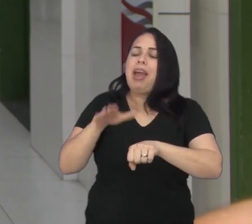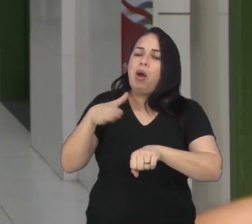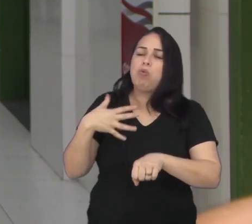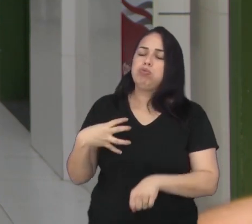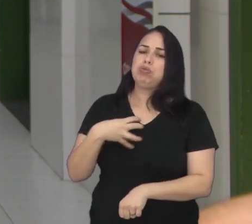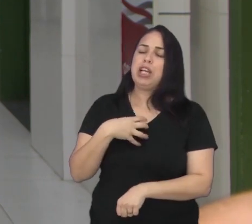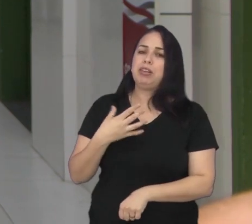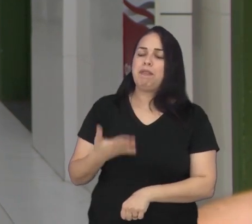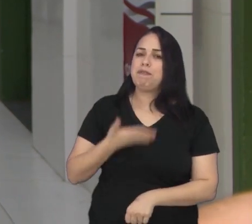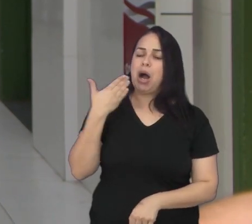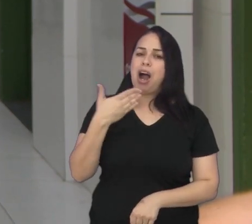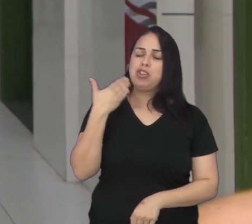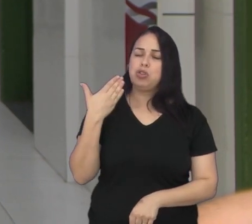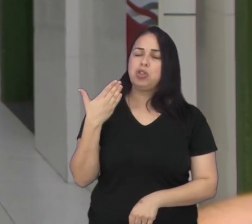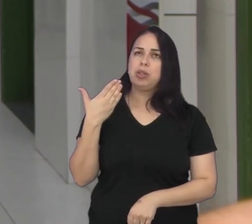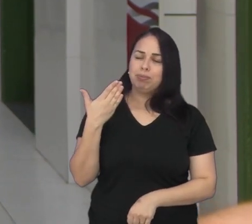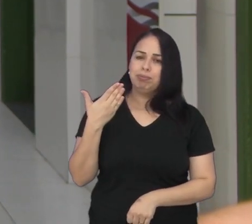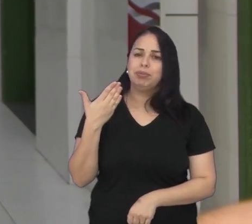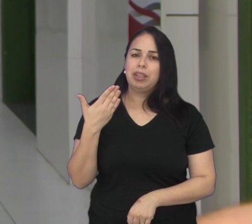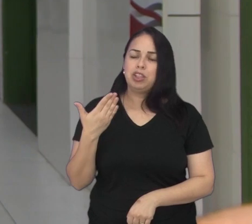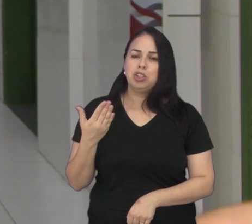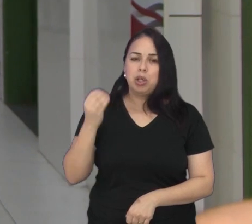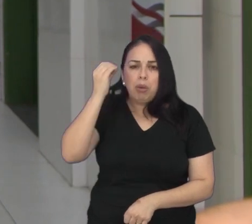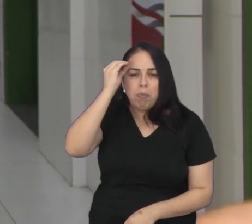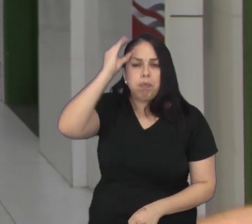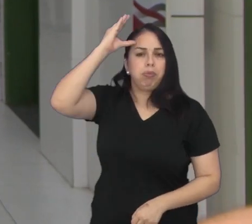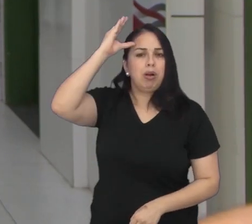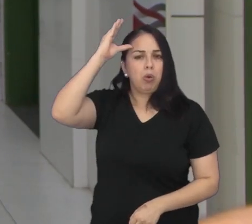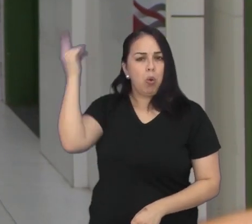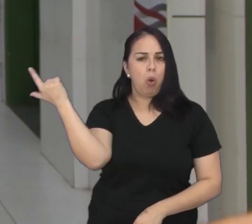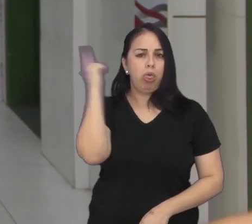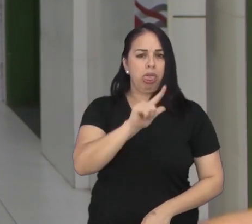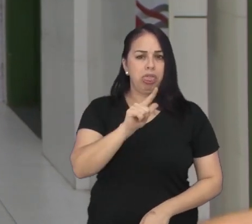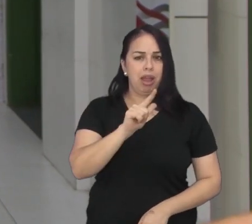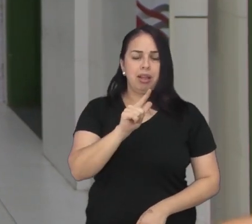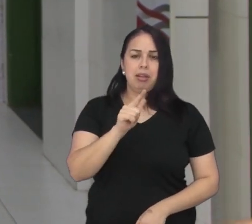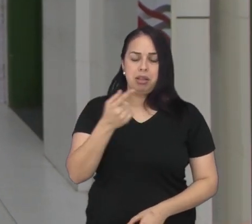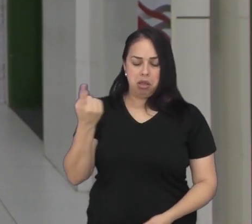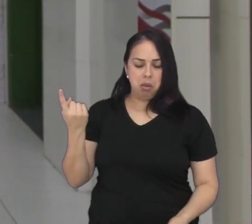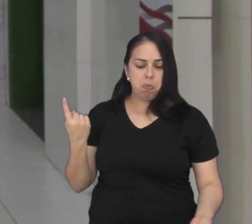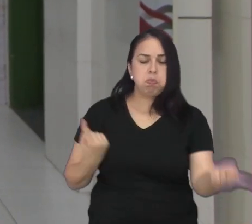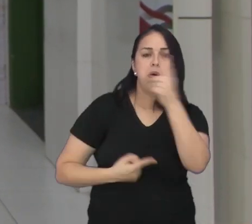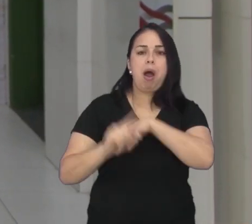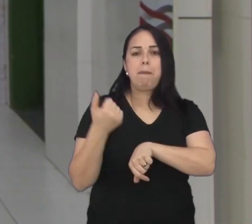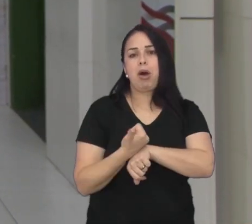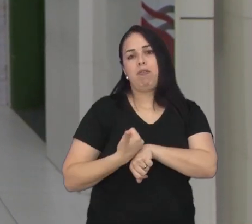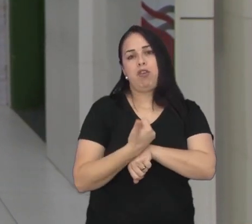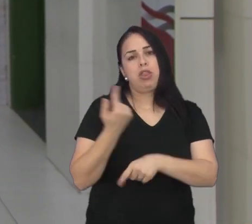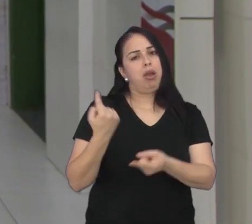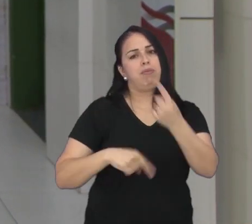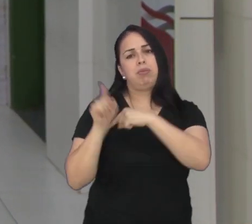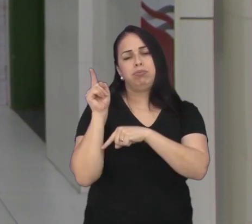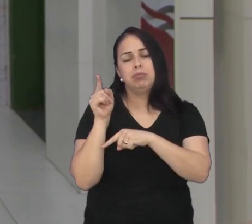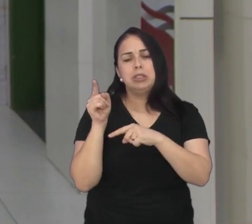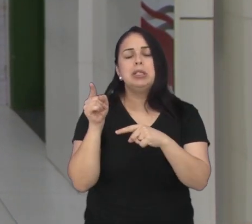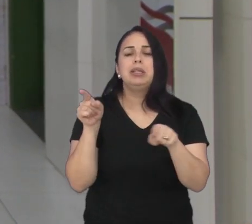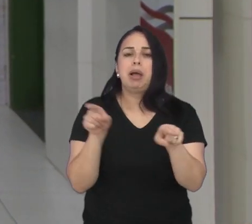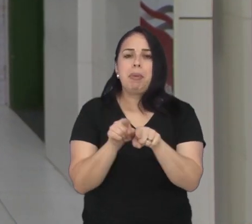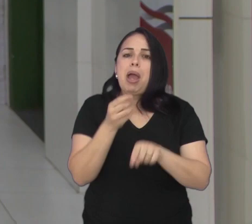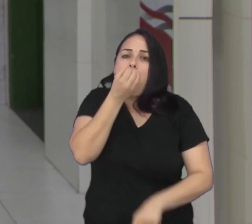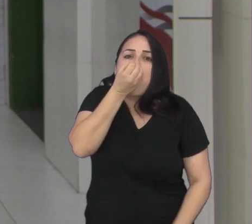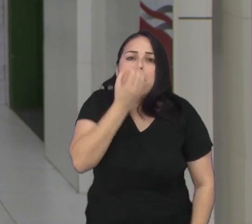não fácil, né, mas é uma maneira de você conseguir um conhecimento extra para alavancar a sua carreira